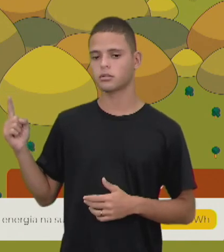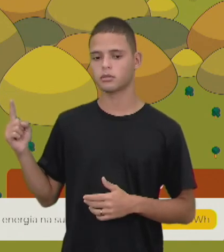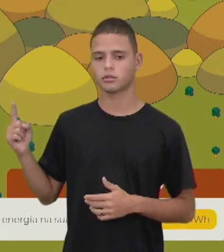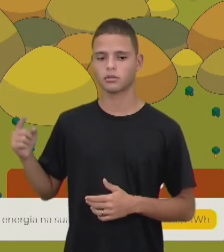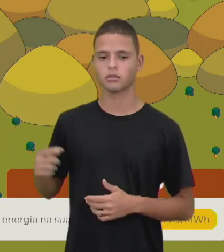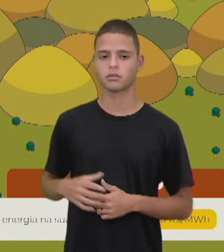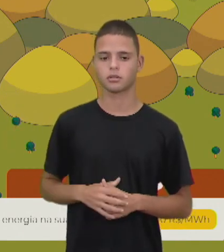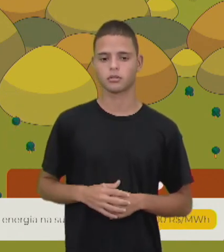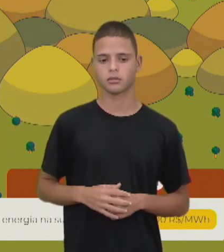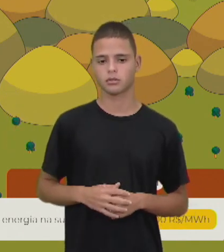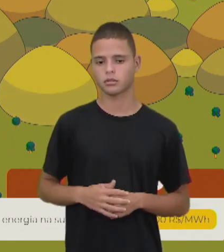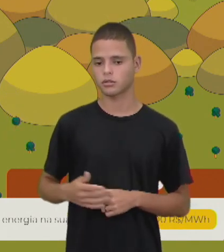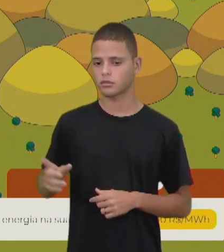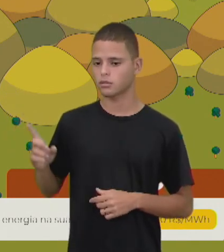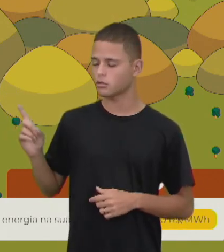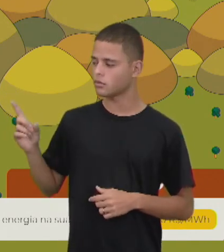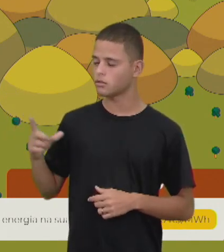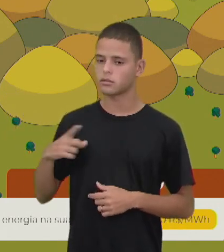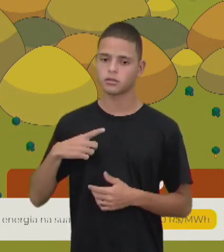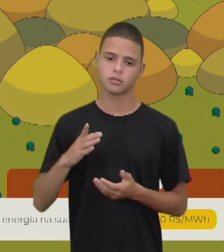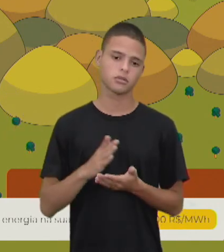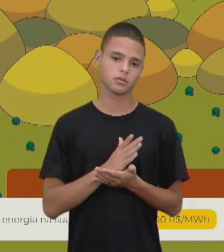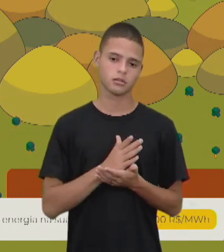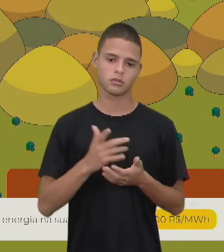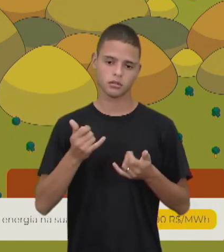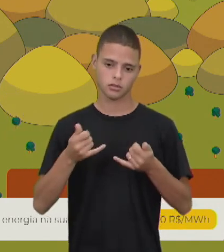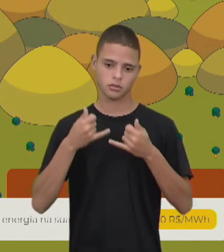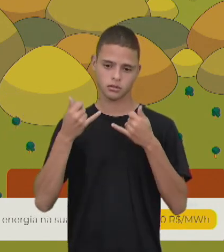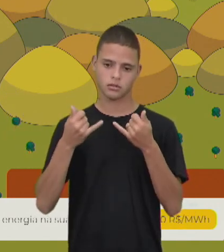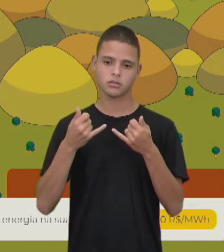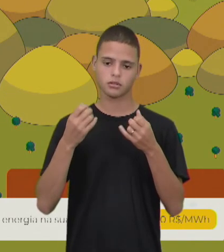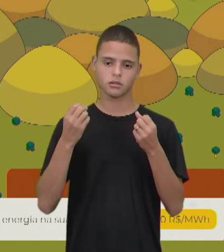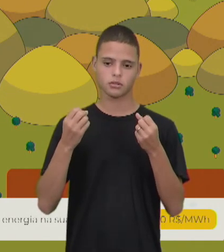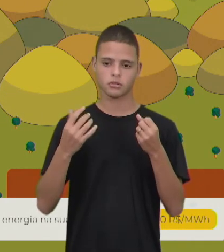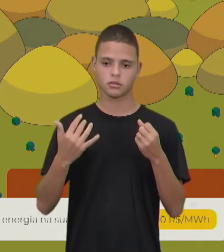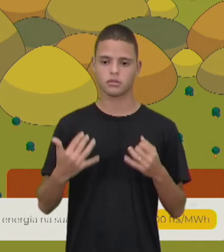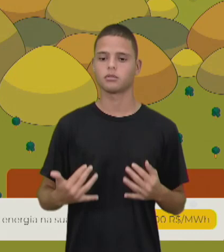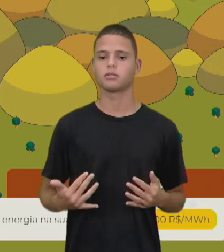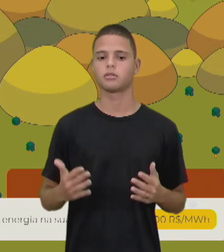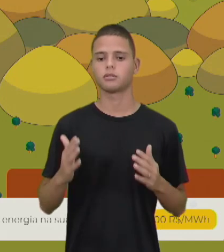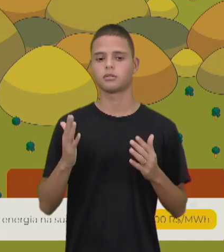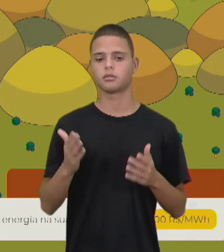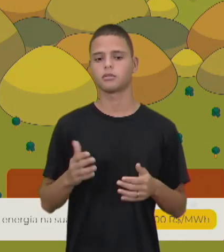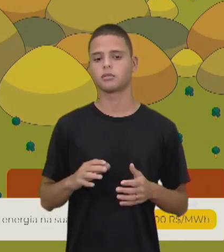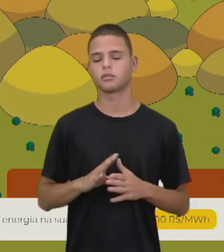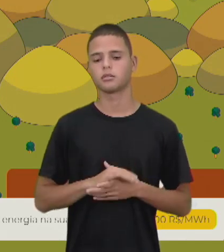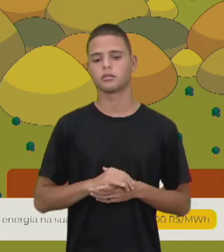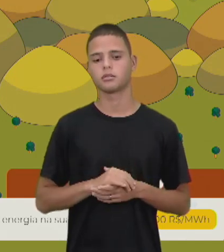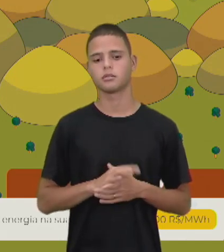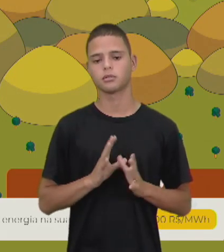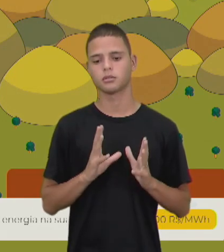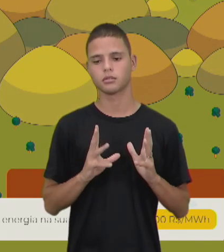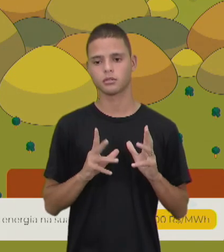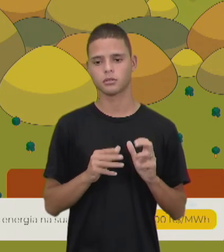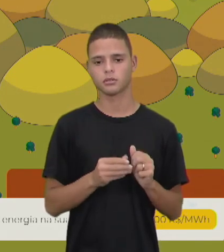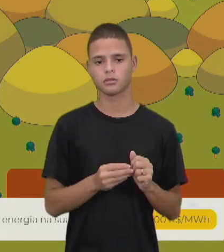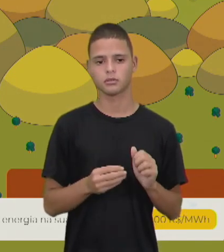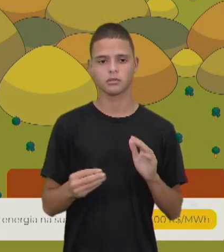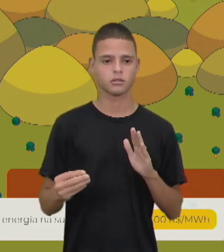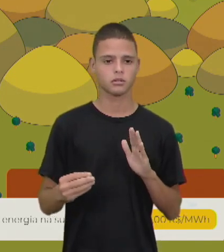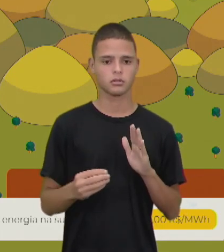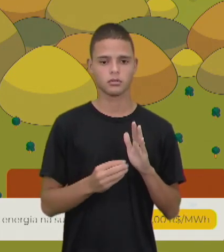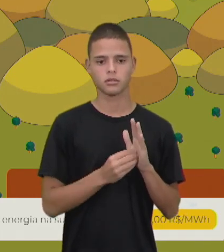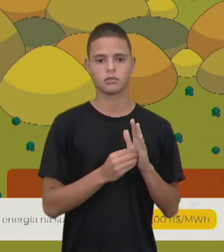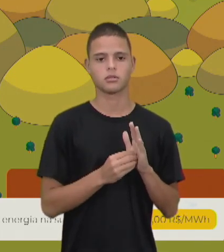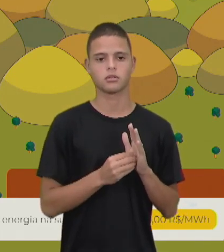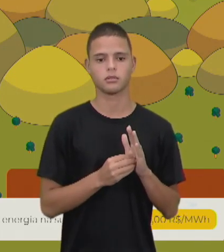aqui. Em cima da fonte você tem essas informações que eu acabei de ler para vocês, ó. Aqui, todas essas coisas, ó, clica lá na eólica,